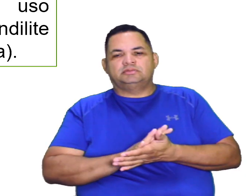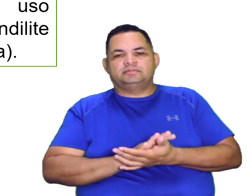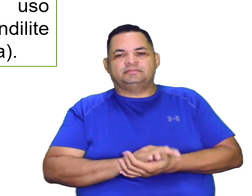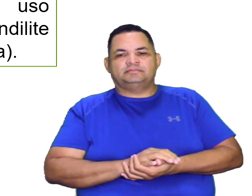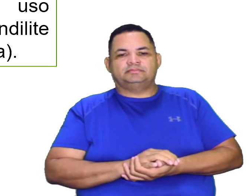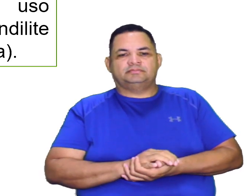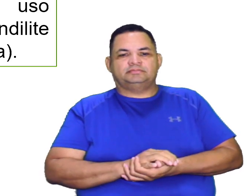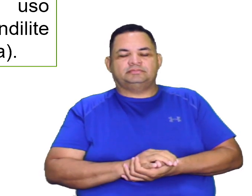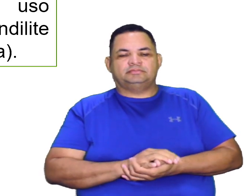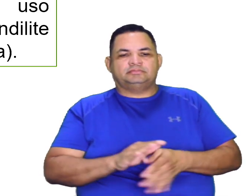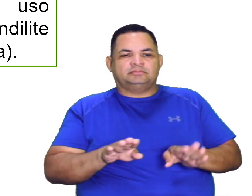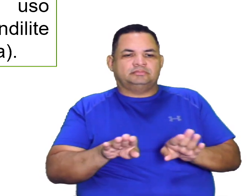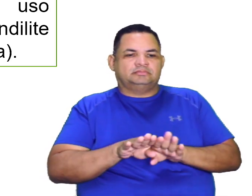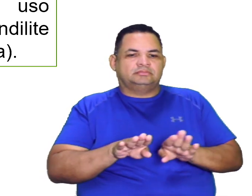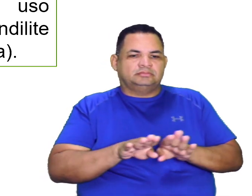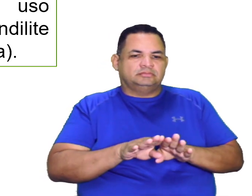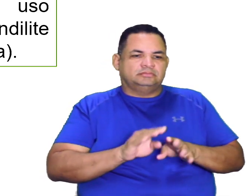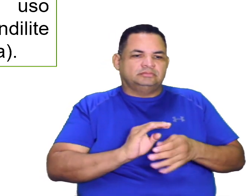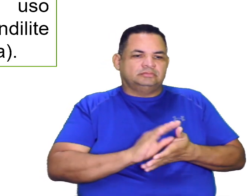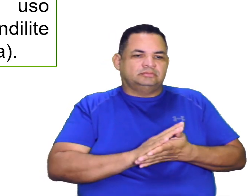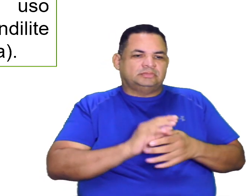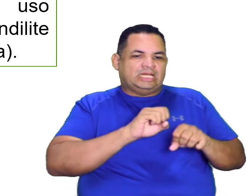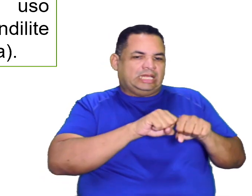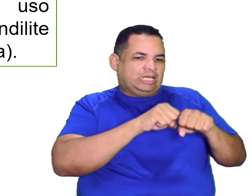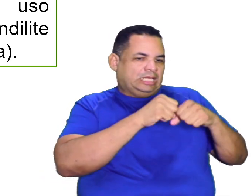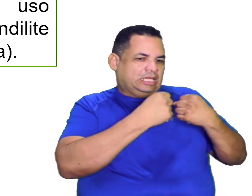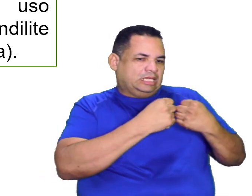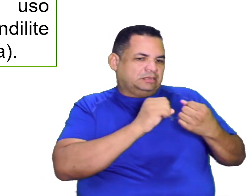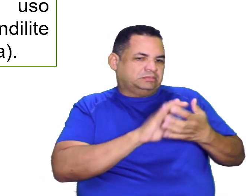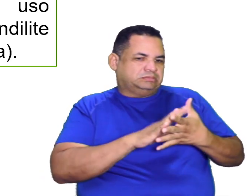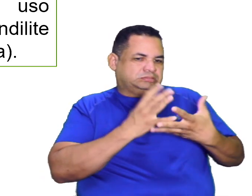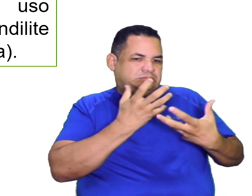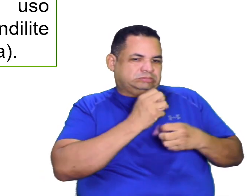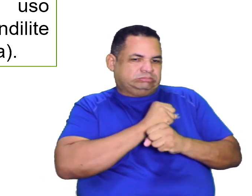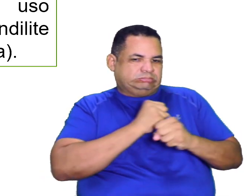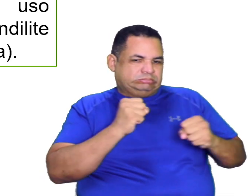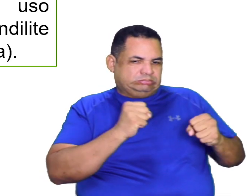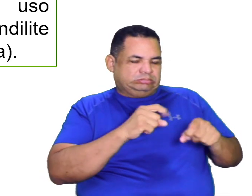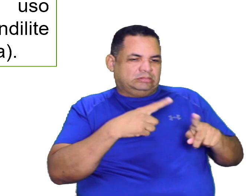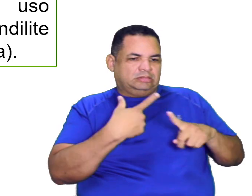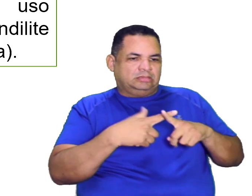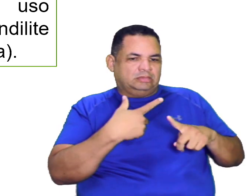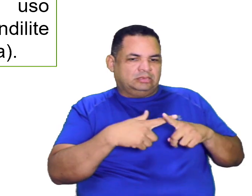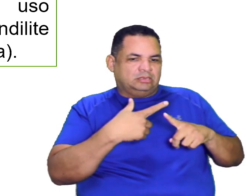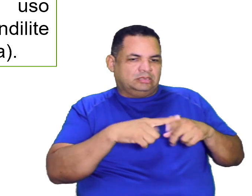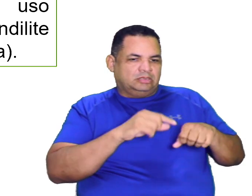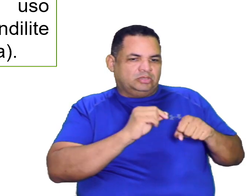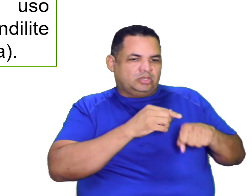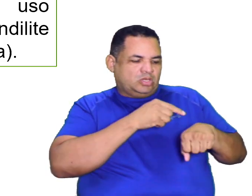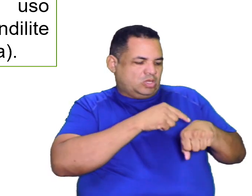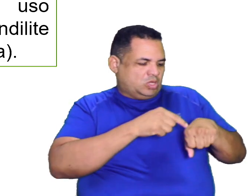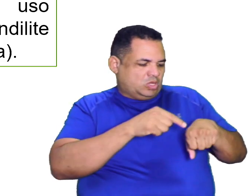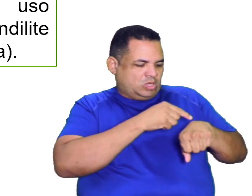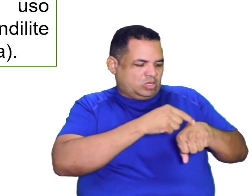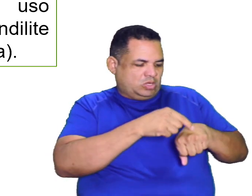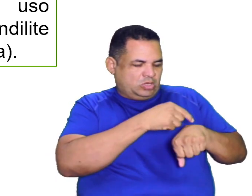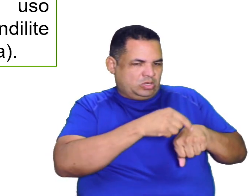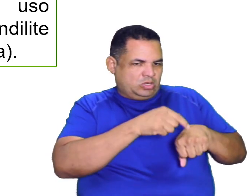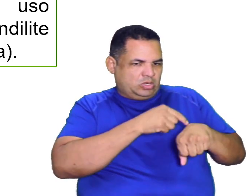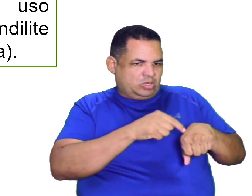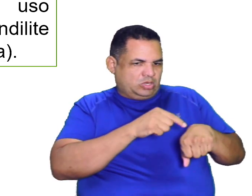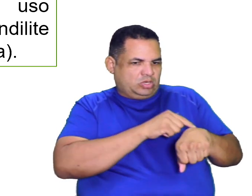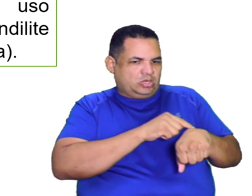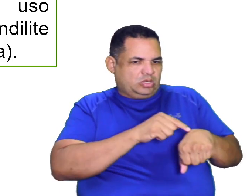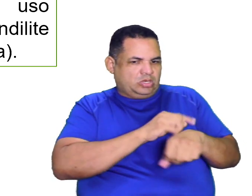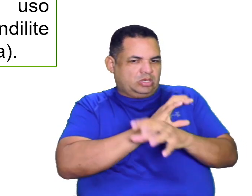tenista. Falei ainda a respeito de fraturas por estresse, pequenas fissuras ósseas que estão